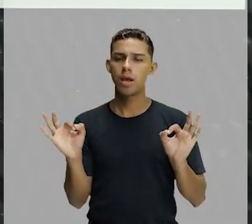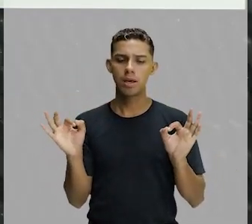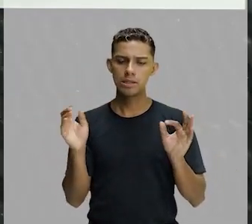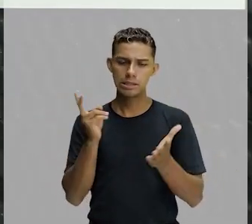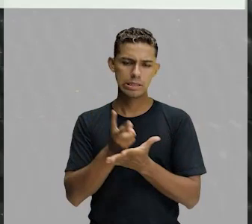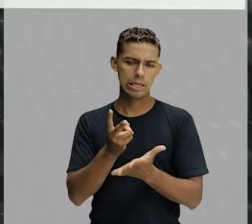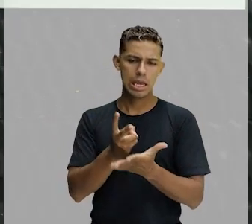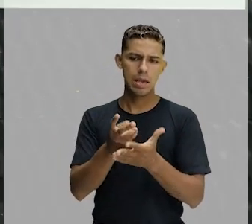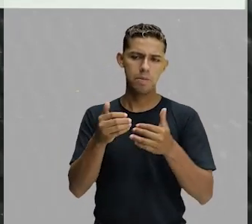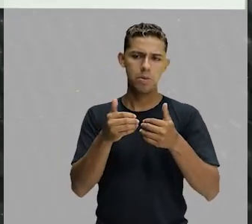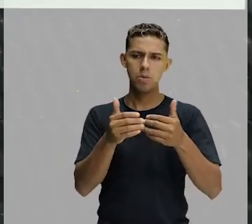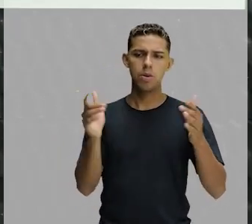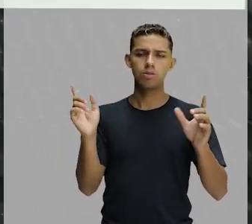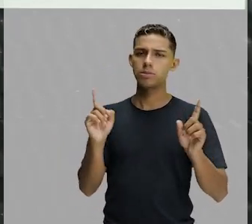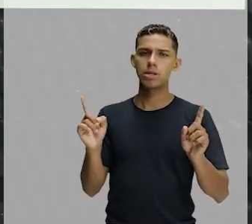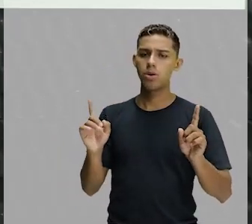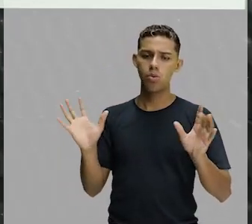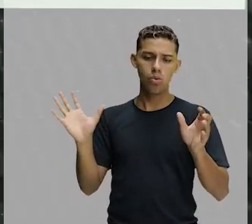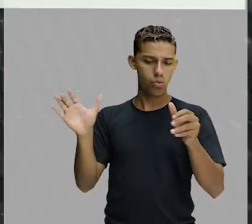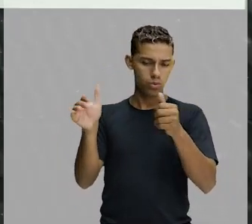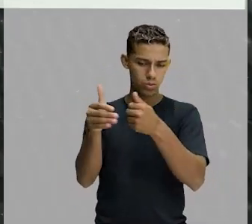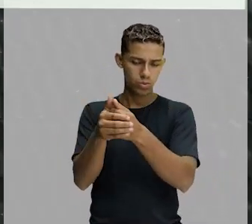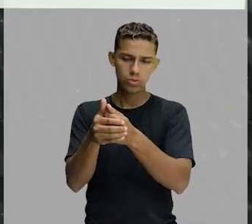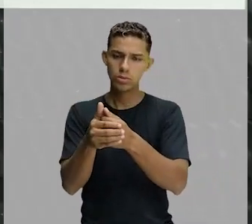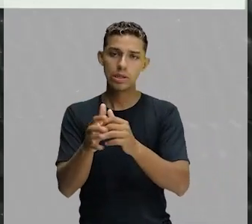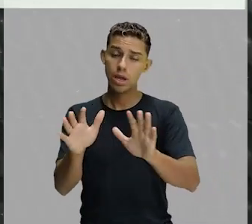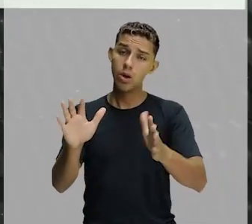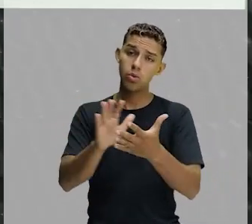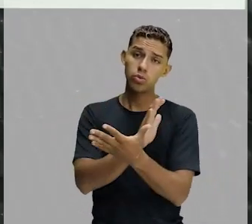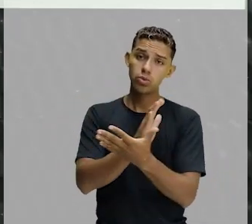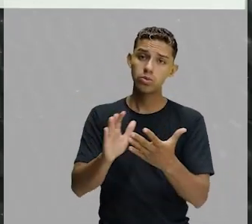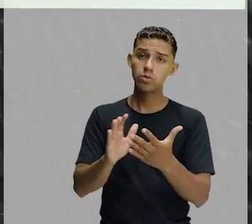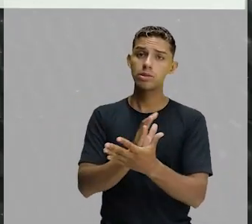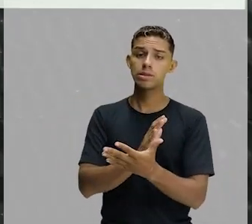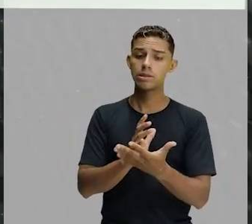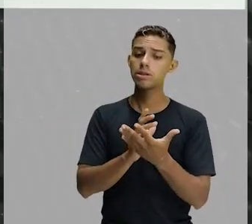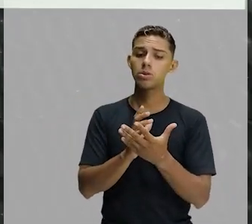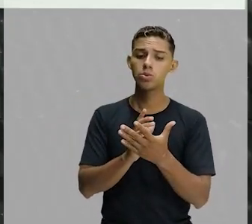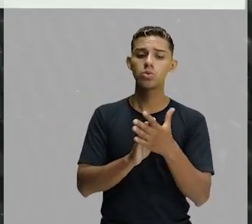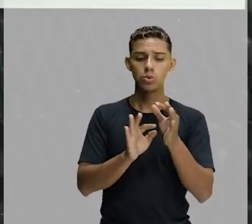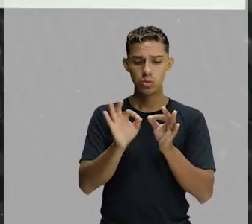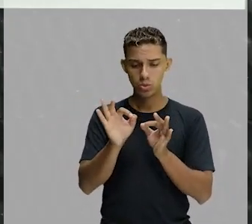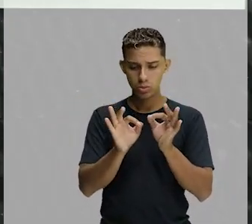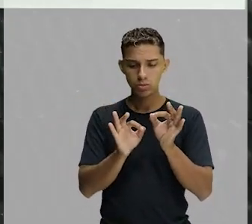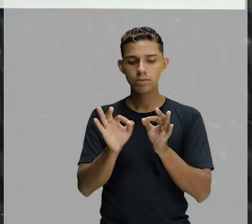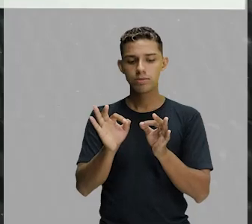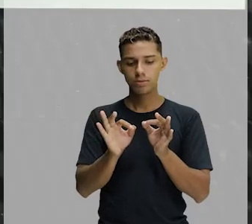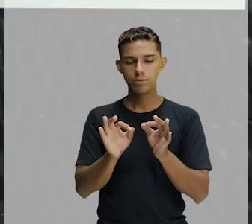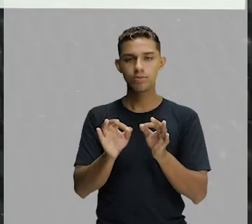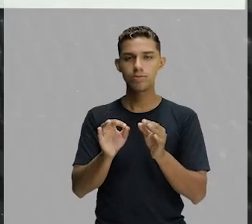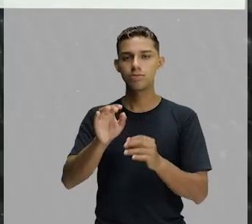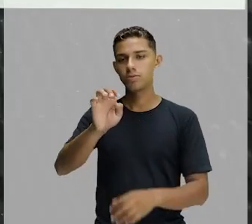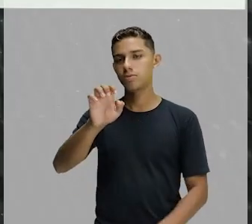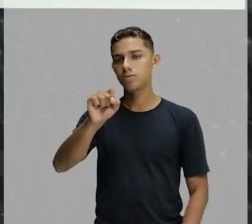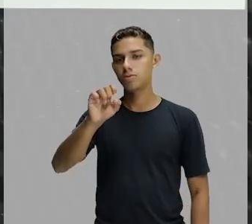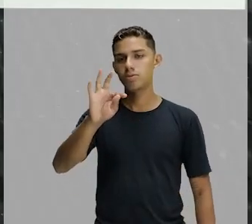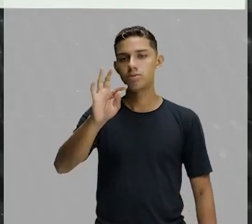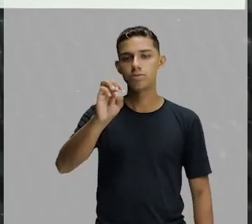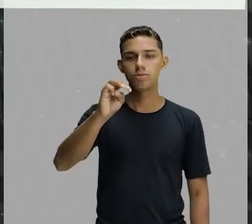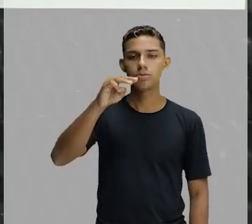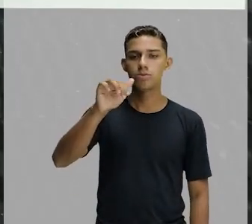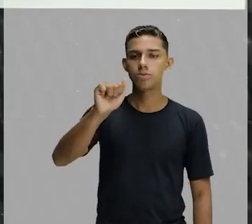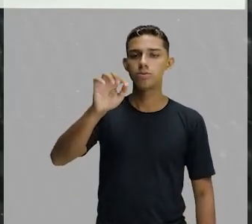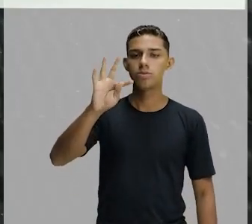abertos ou eles não ficam sempre fechados. Existem situações que controlam essa abertura e o fechamento dos estômatos.